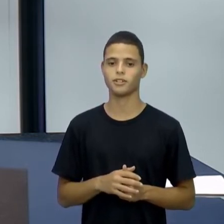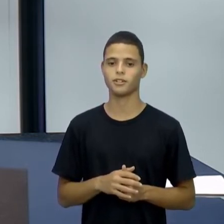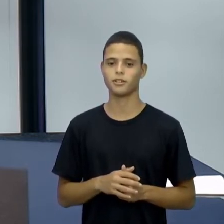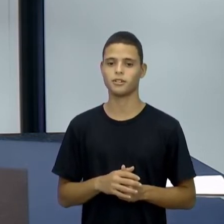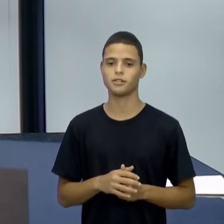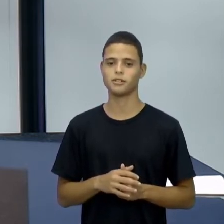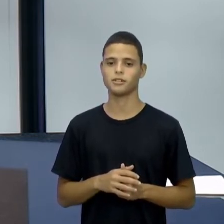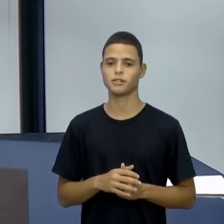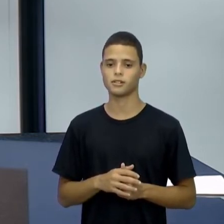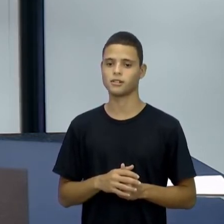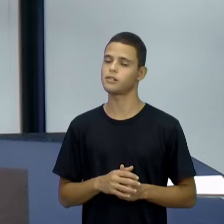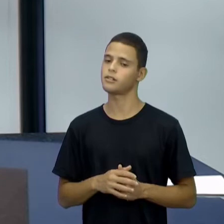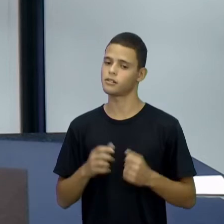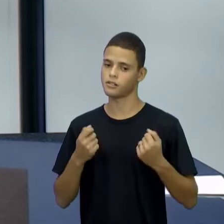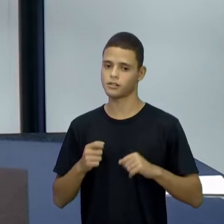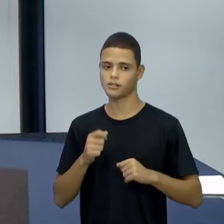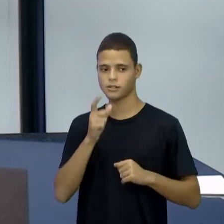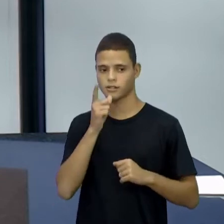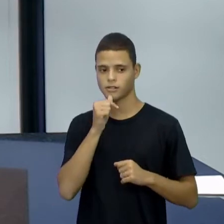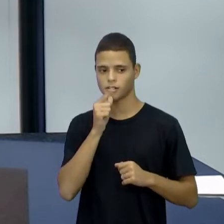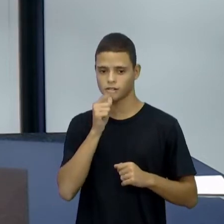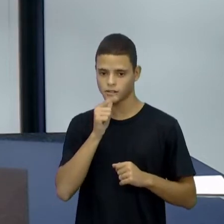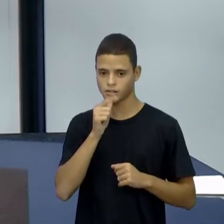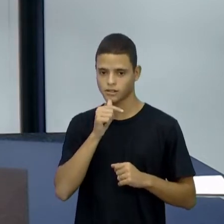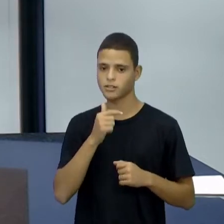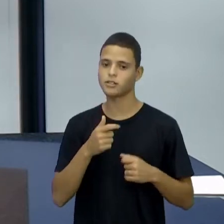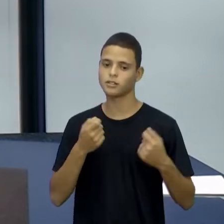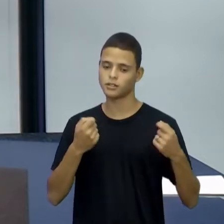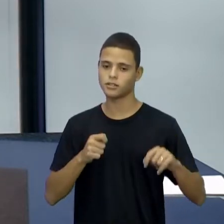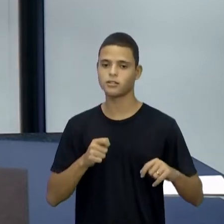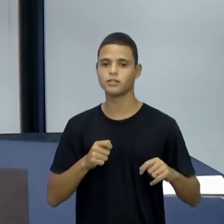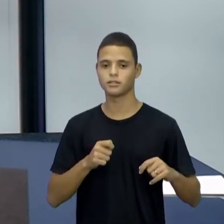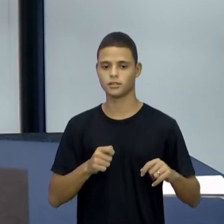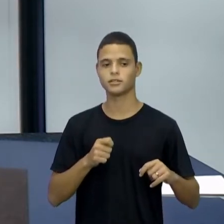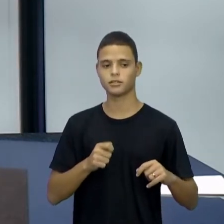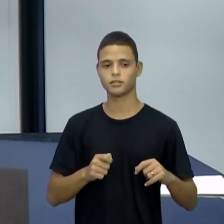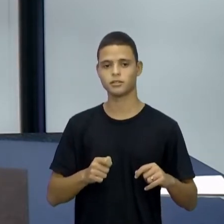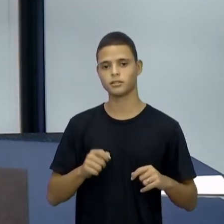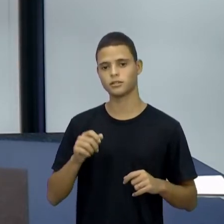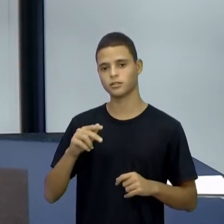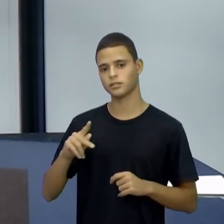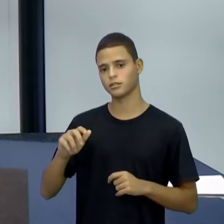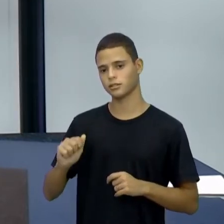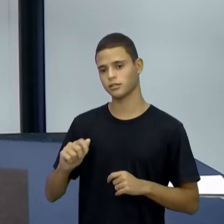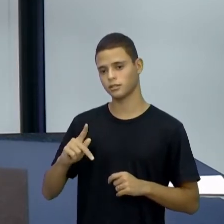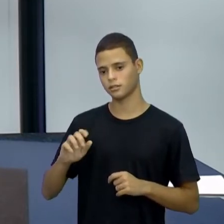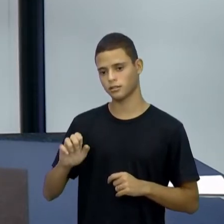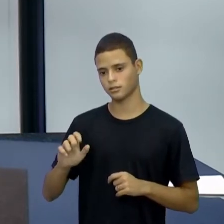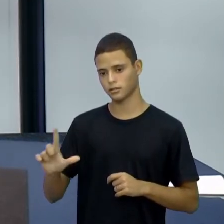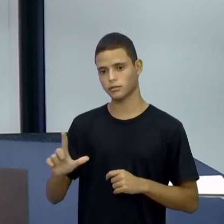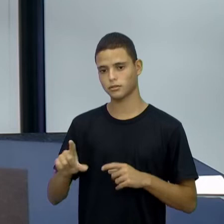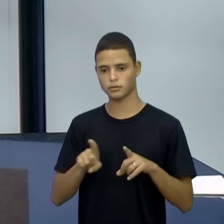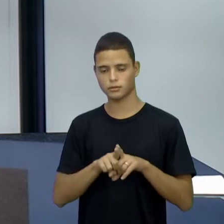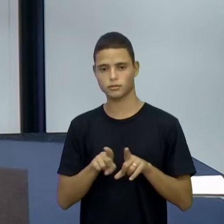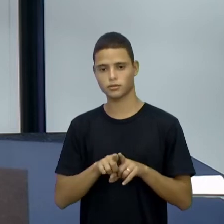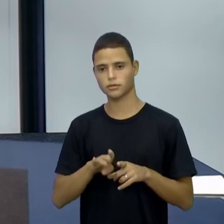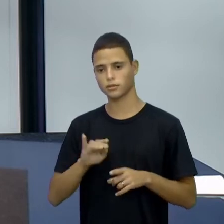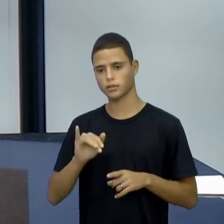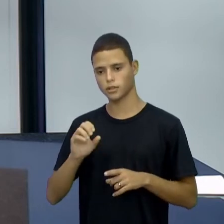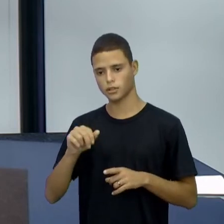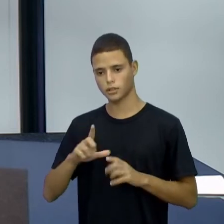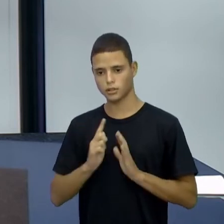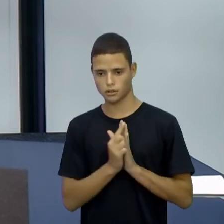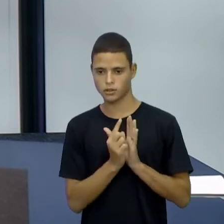Tem que estar molhado, tá, gente? Como eu disse, o papel também é um tipo de biomassa, né? É um tipo